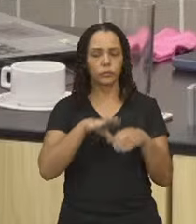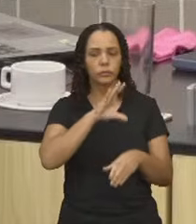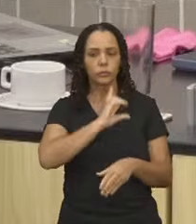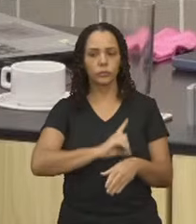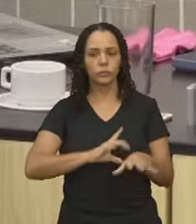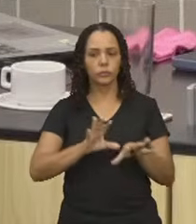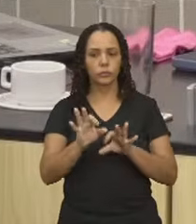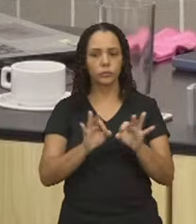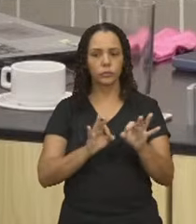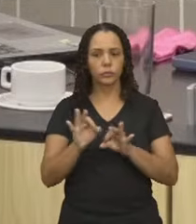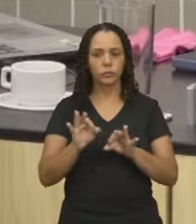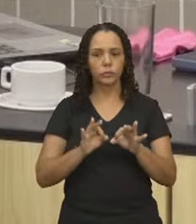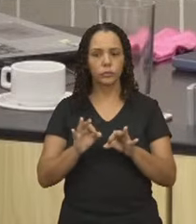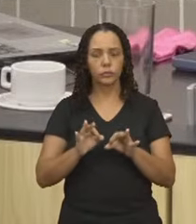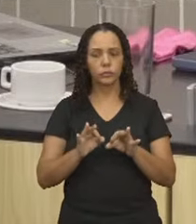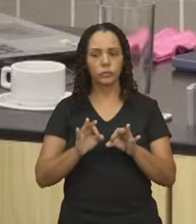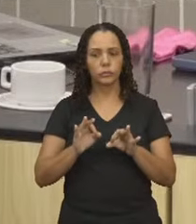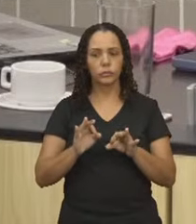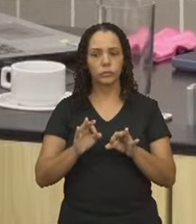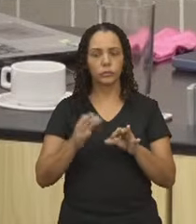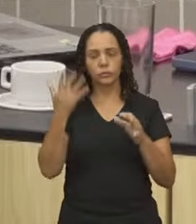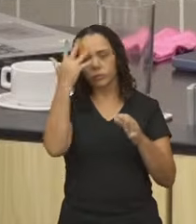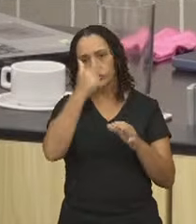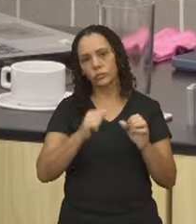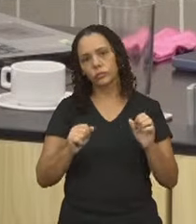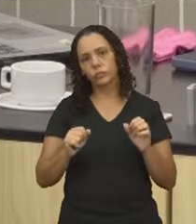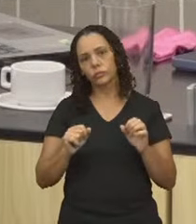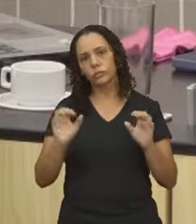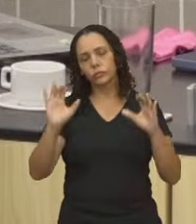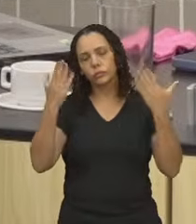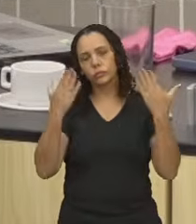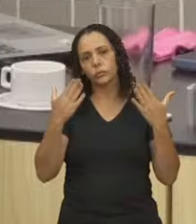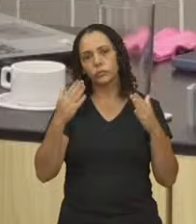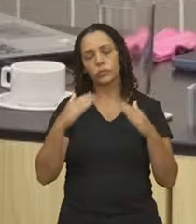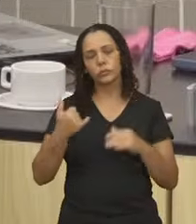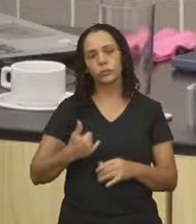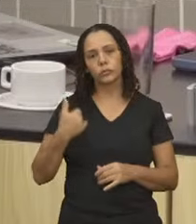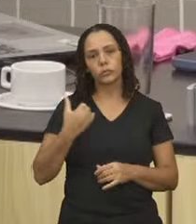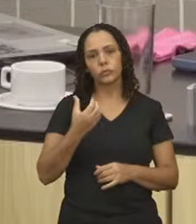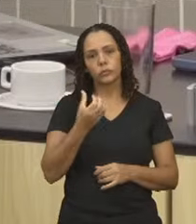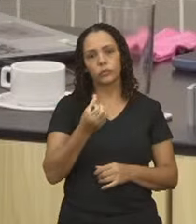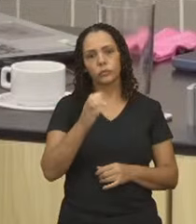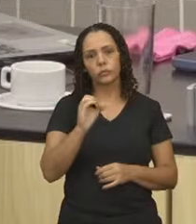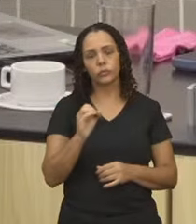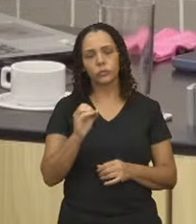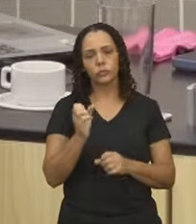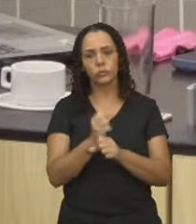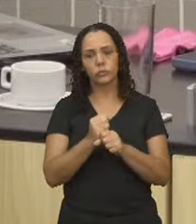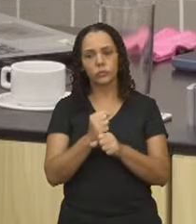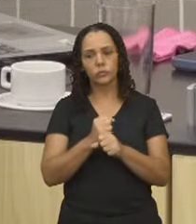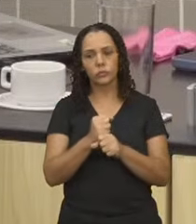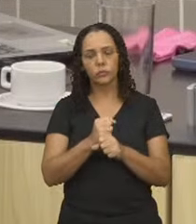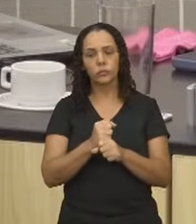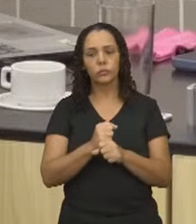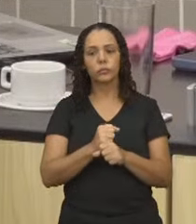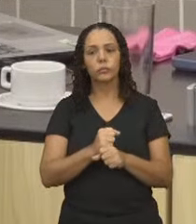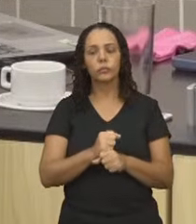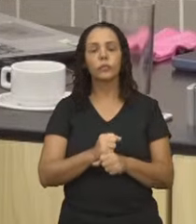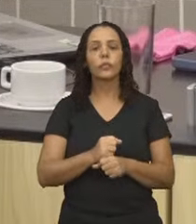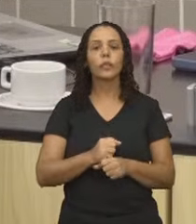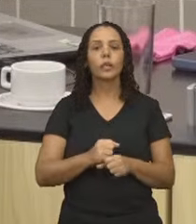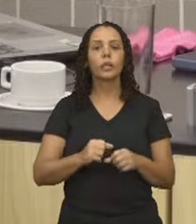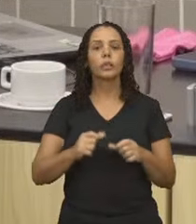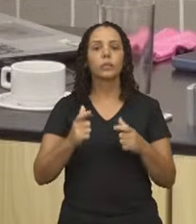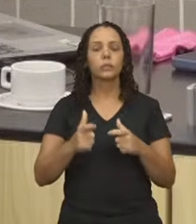e organizadora da linda festa realizada no aniversário de 60 anos do Esporte Clube Parque Meia Lua.